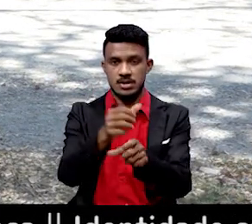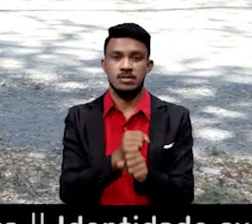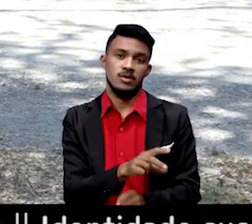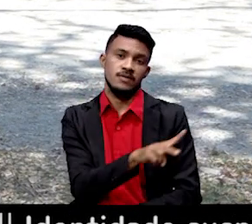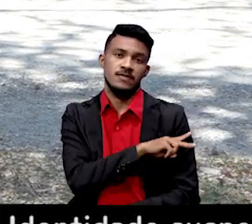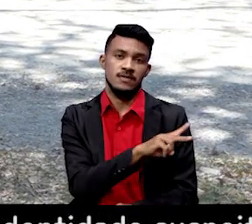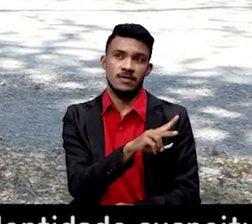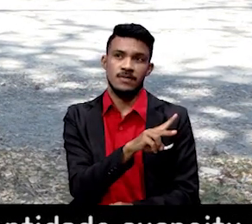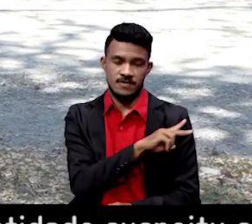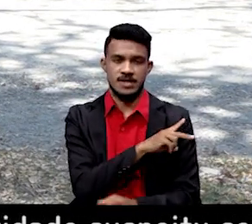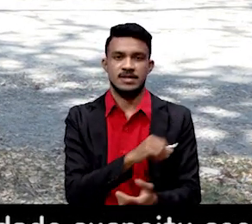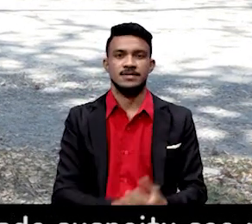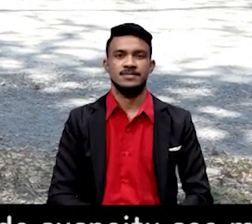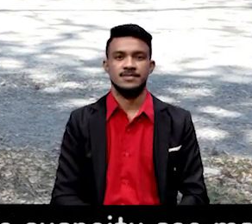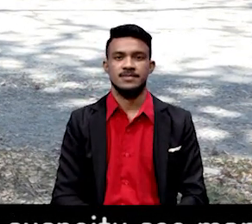ba sina.